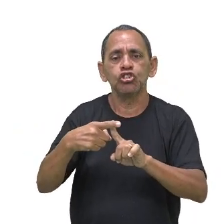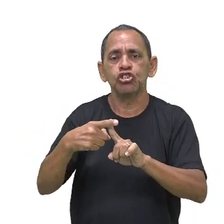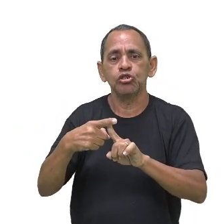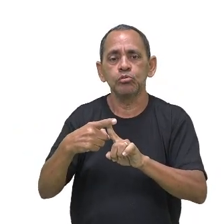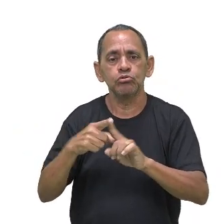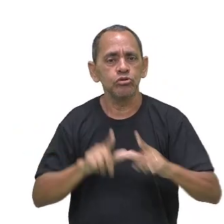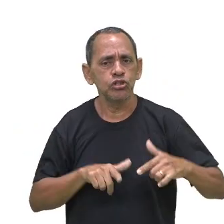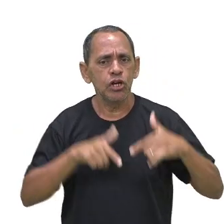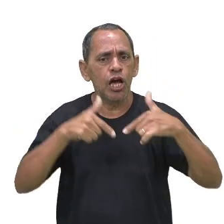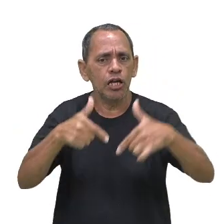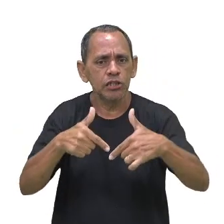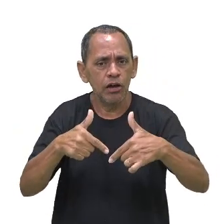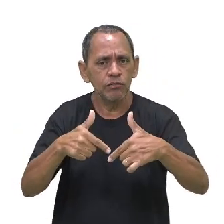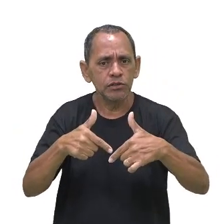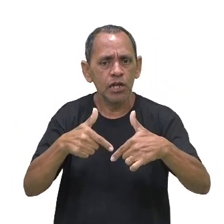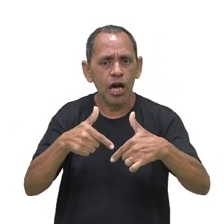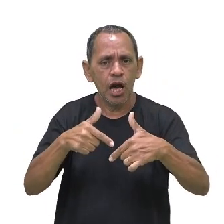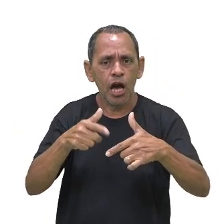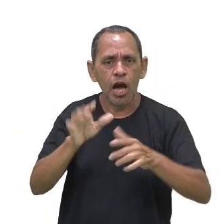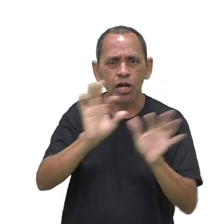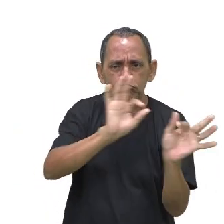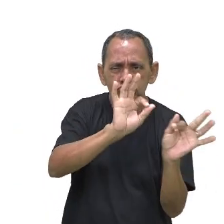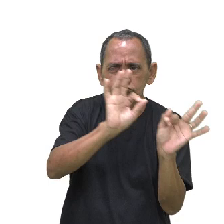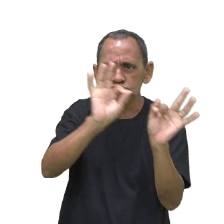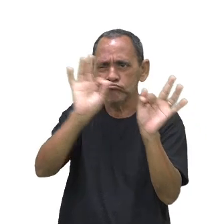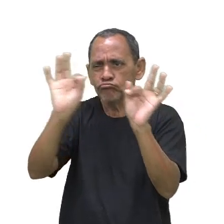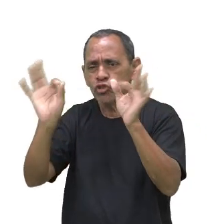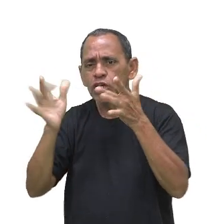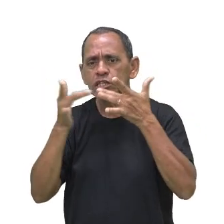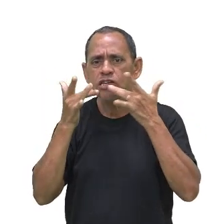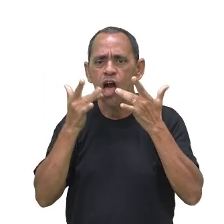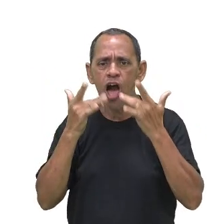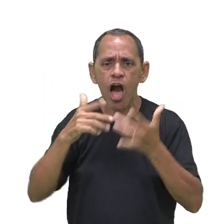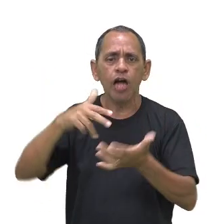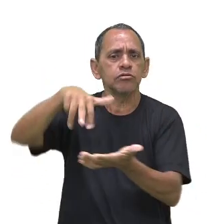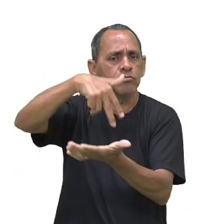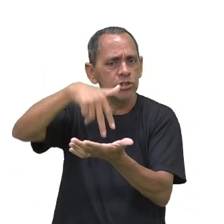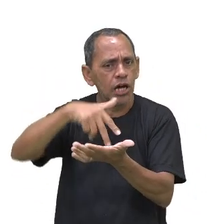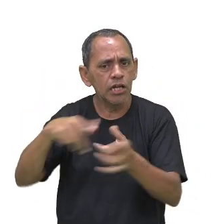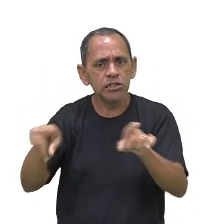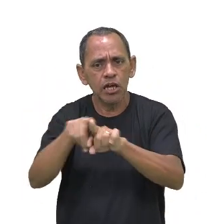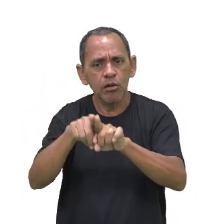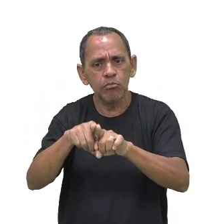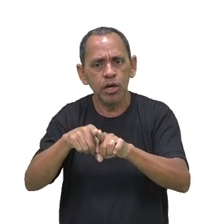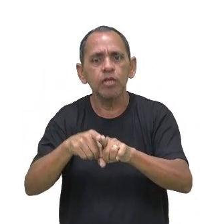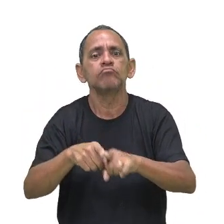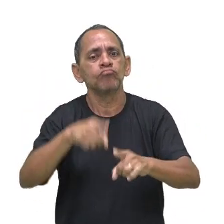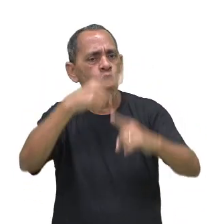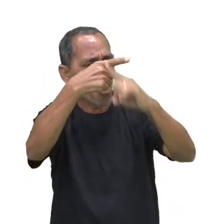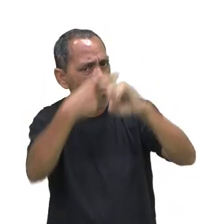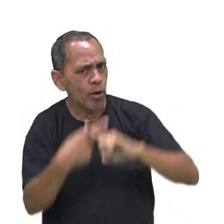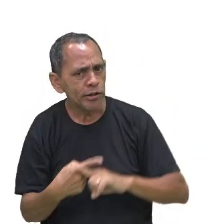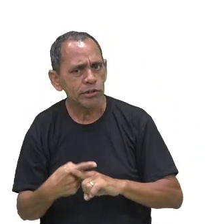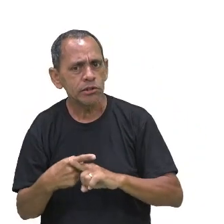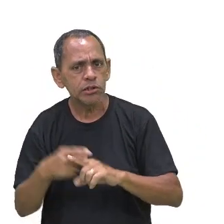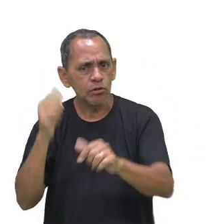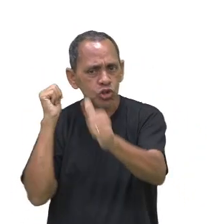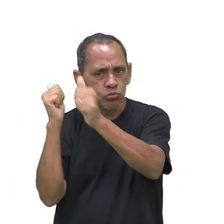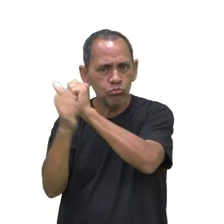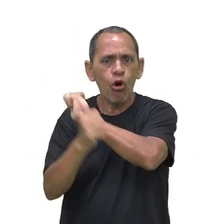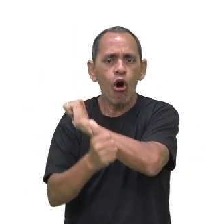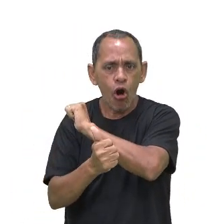atividades performáticas de teatro e dança, competições esportivas, cassinos,